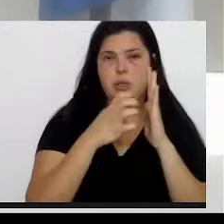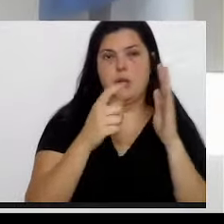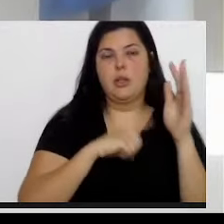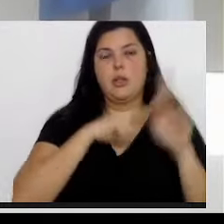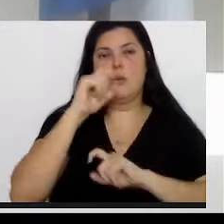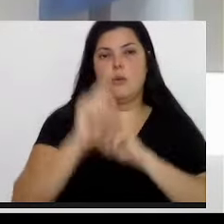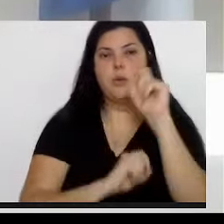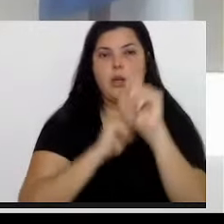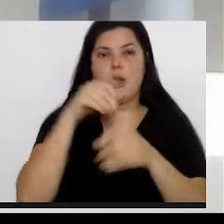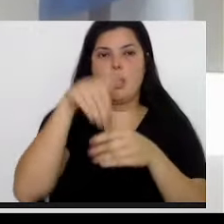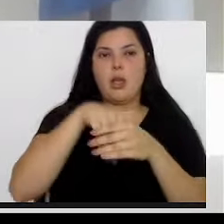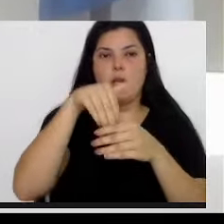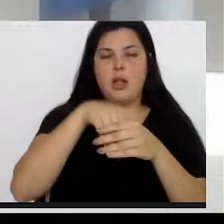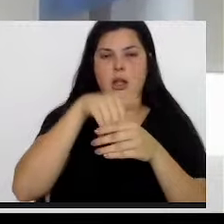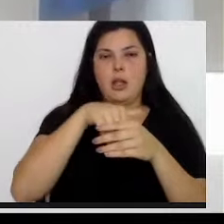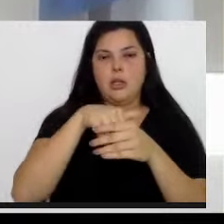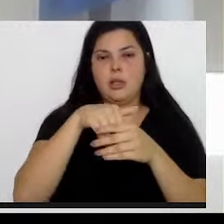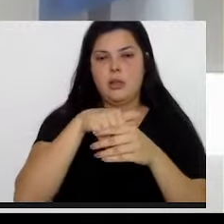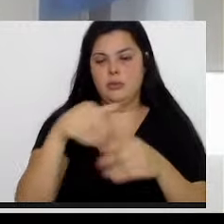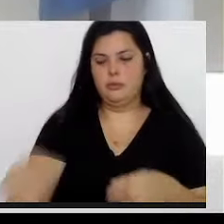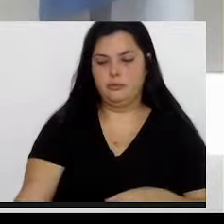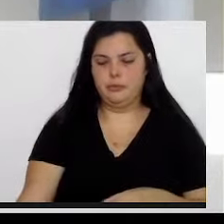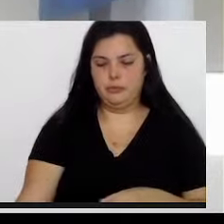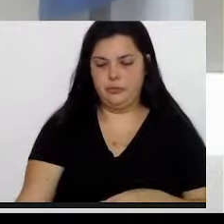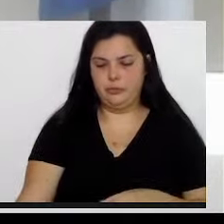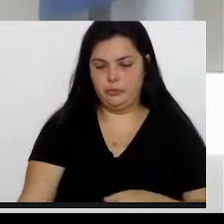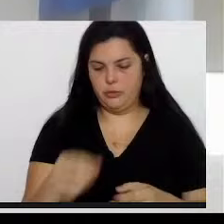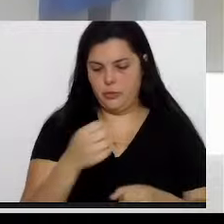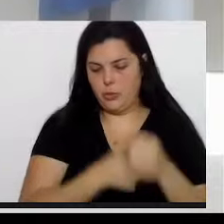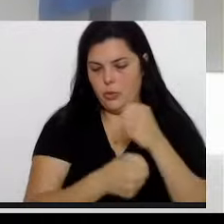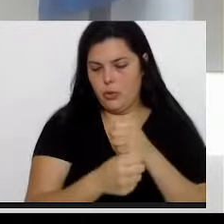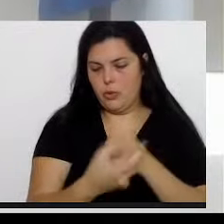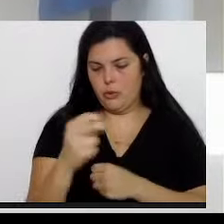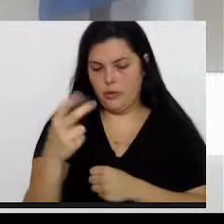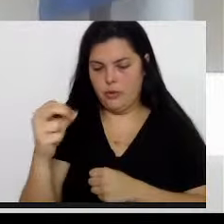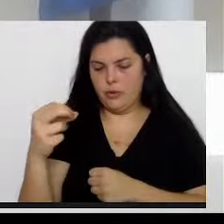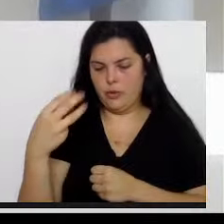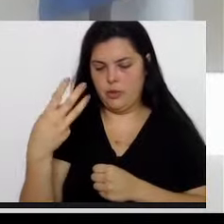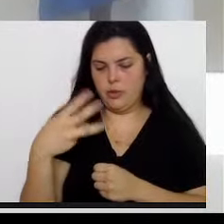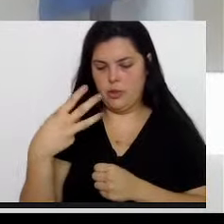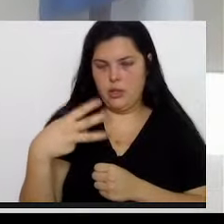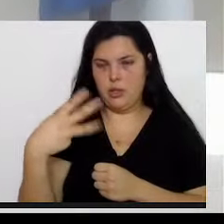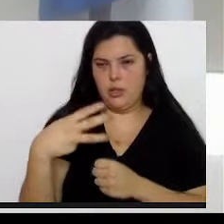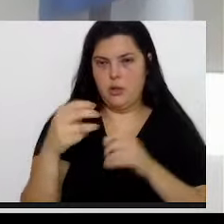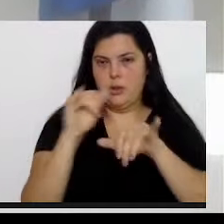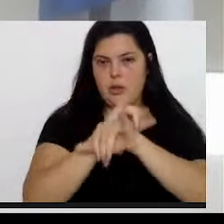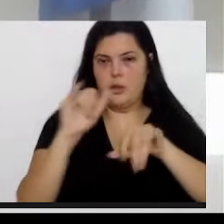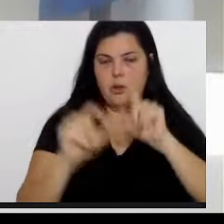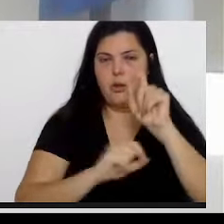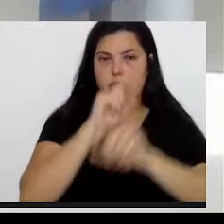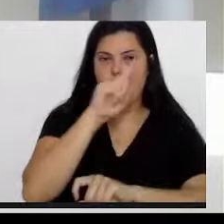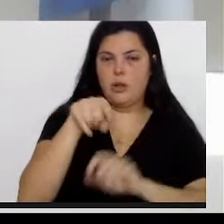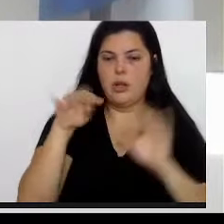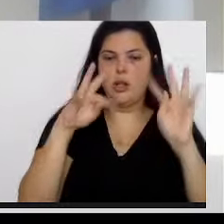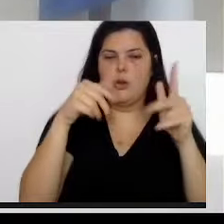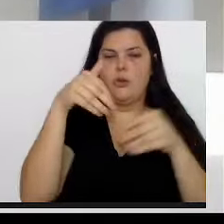para a eleição proporcional de 2020. Terceiro, declarar nulidade de todos os